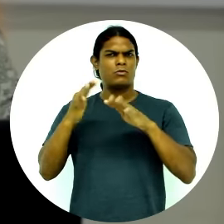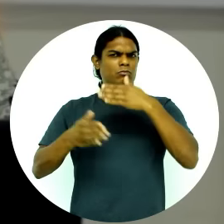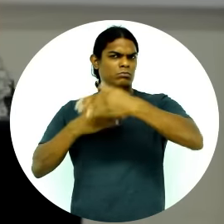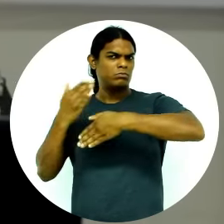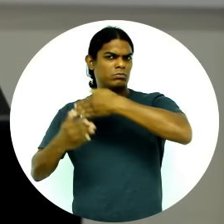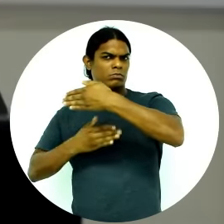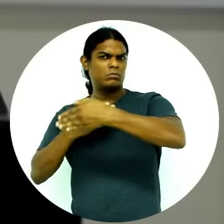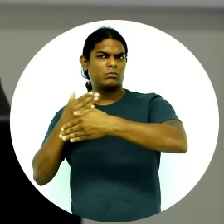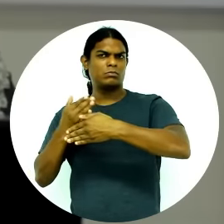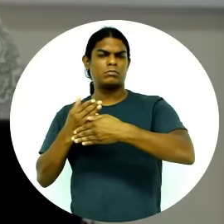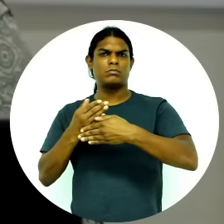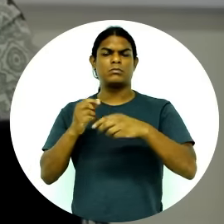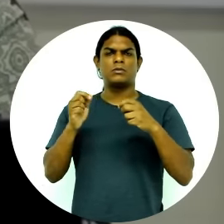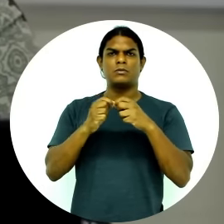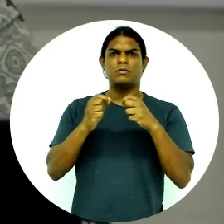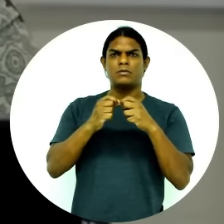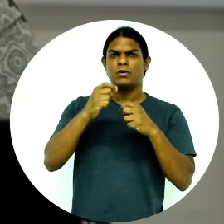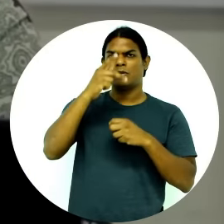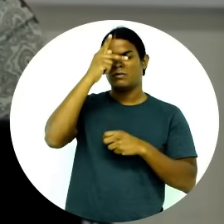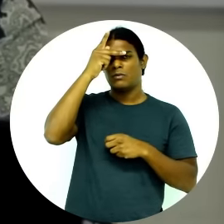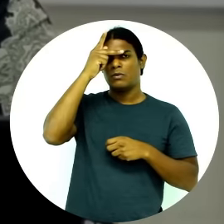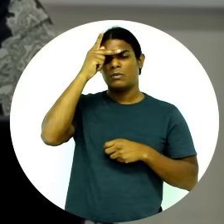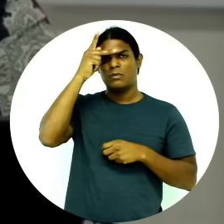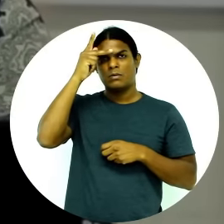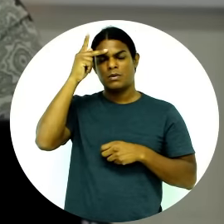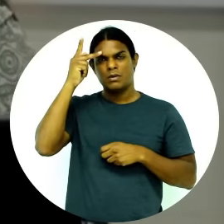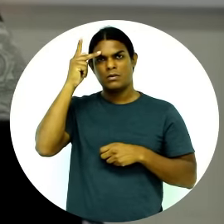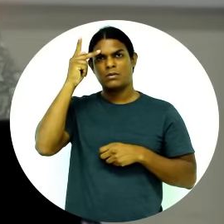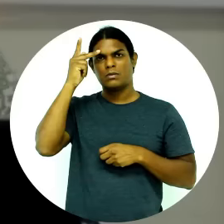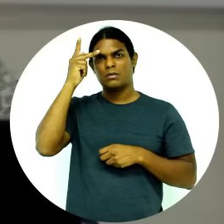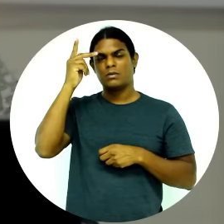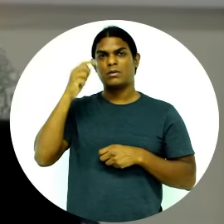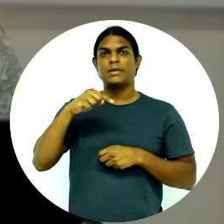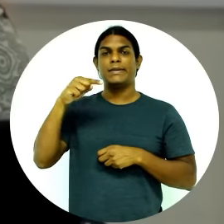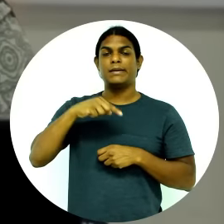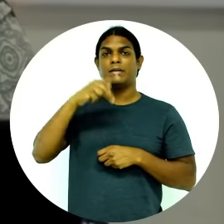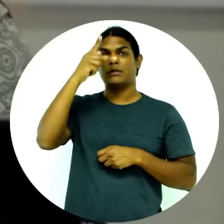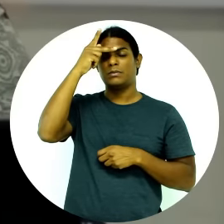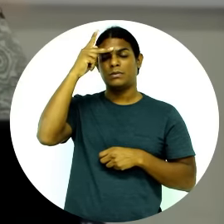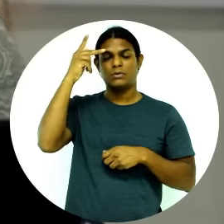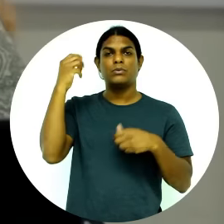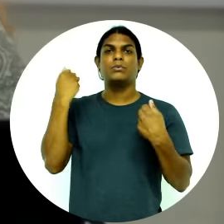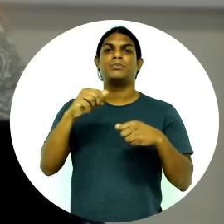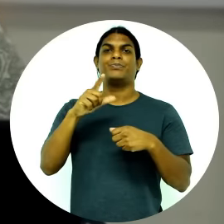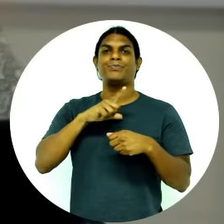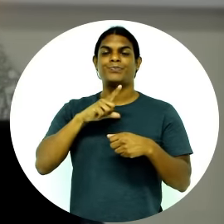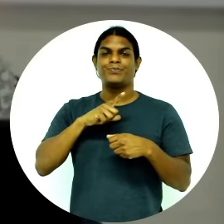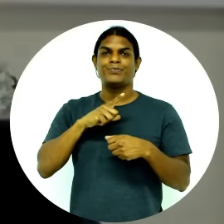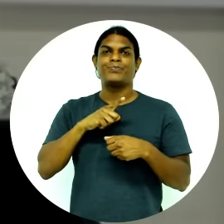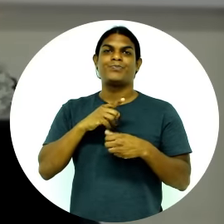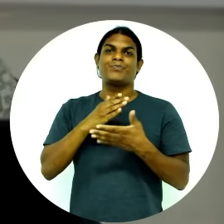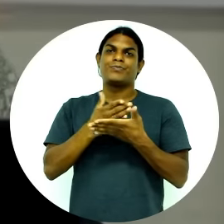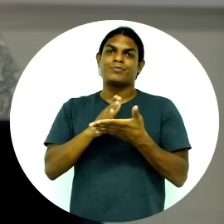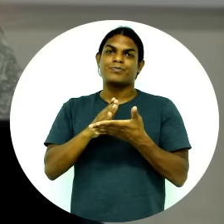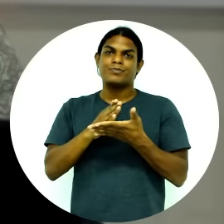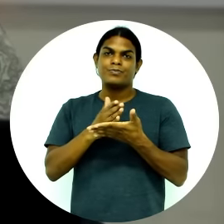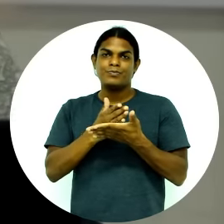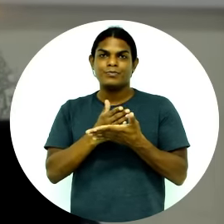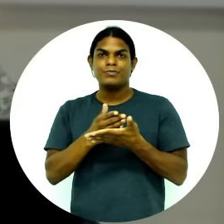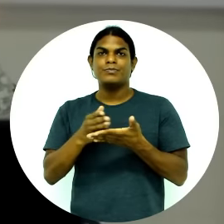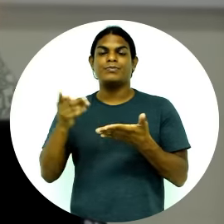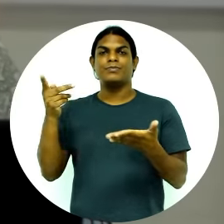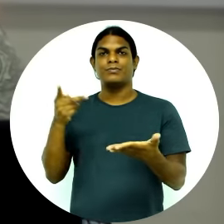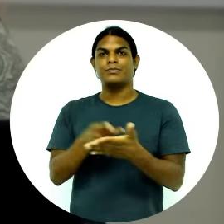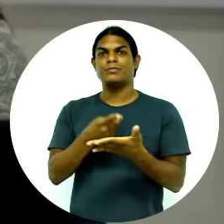precisa entender que a avaliação de desempenho feita dentro das organizações, ela é de responsabilidade de todos. Ela não